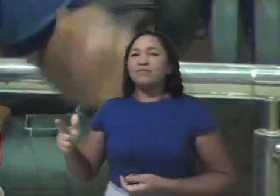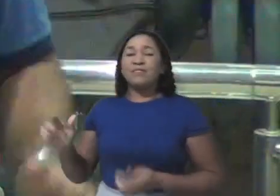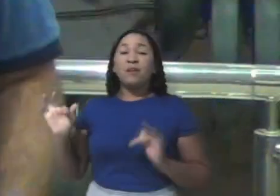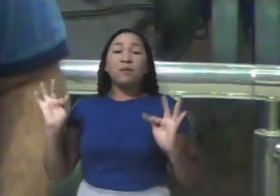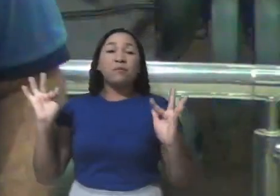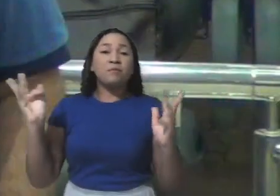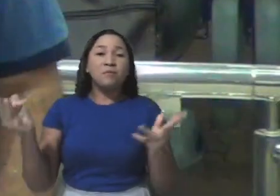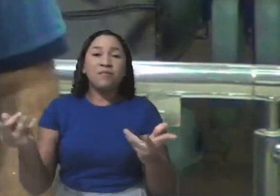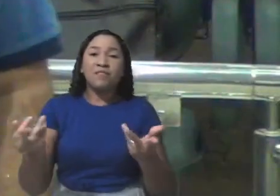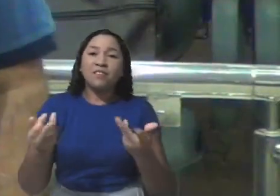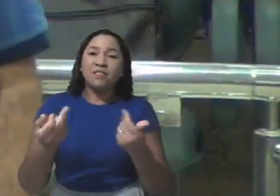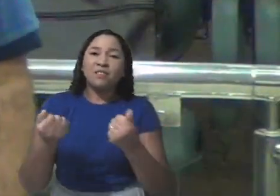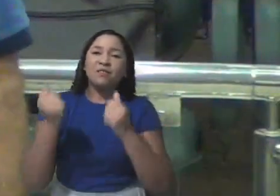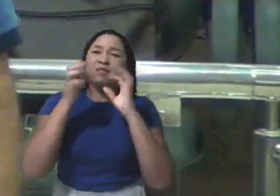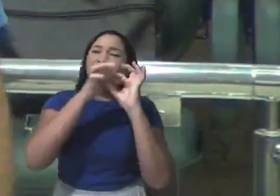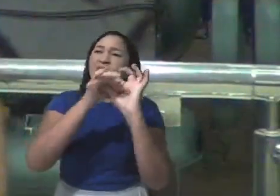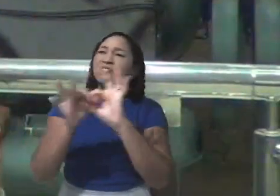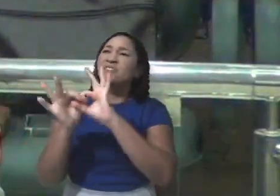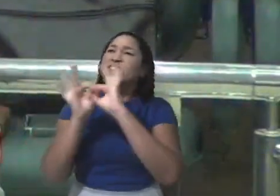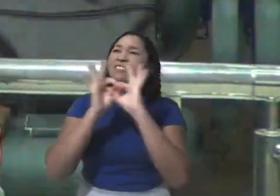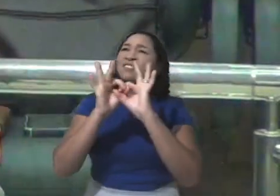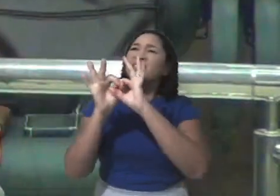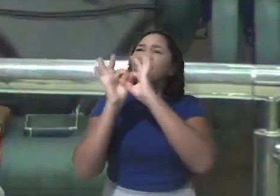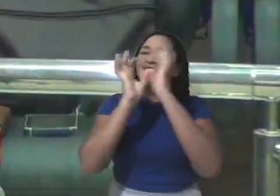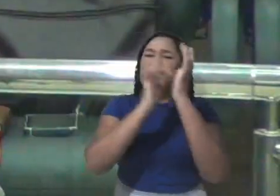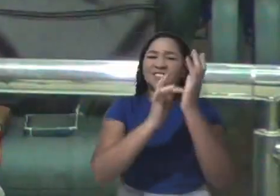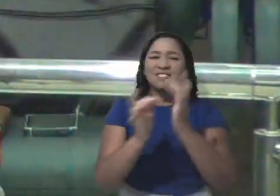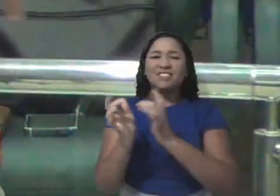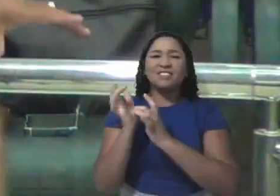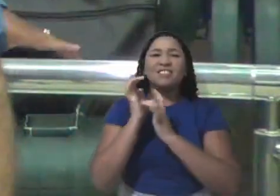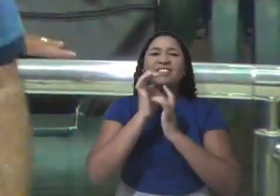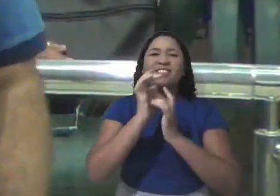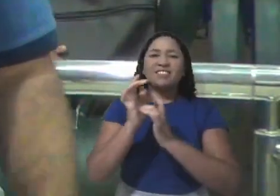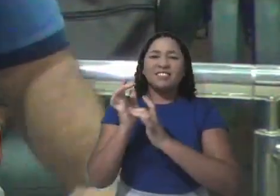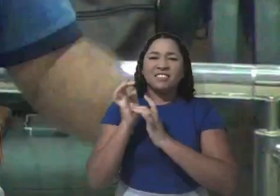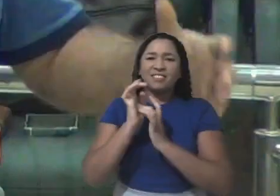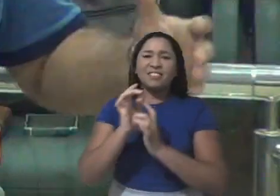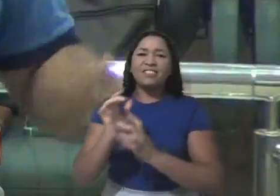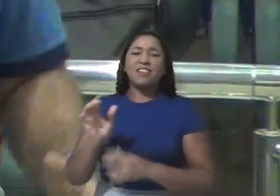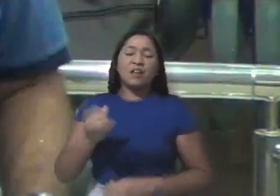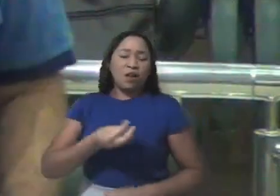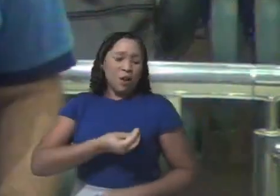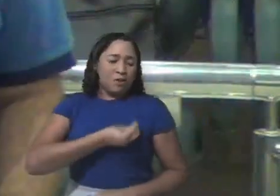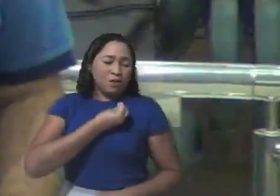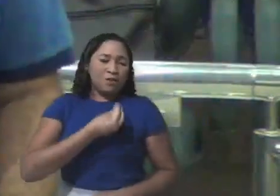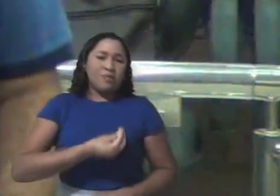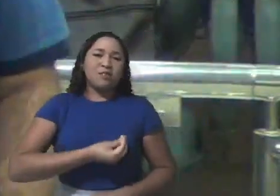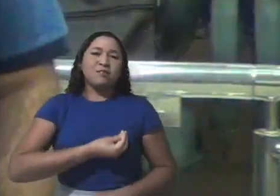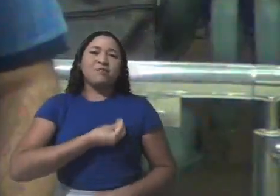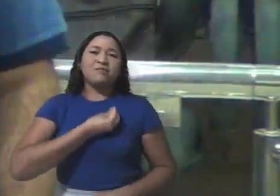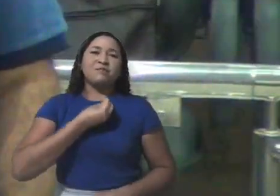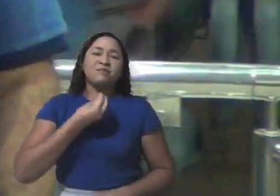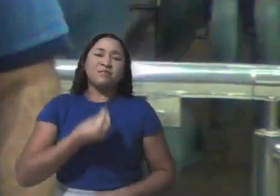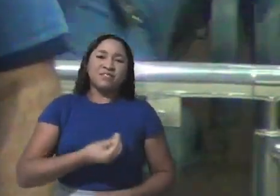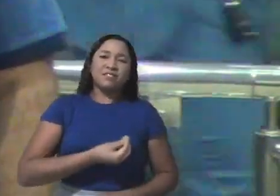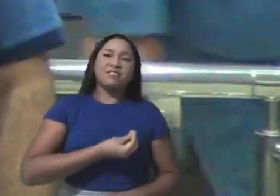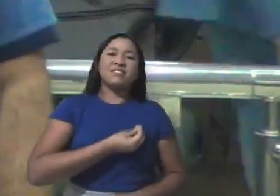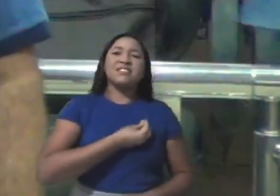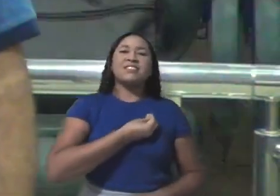para quem estar em ti, Jesus, cuja vida